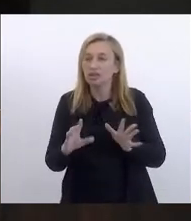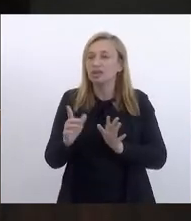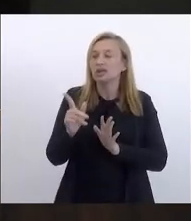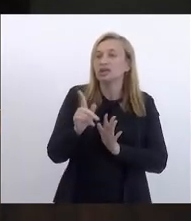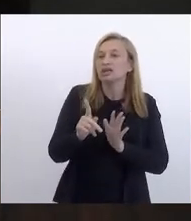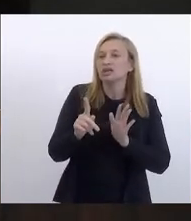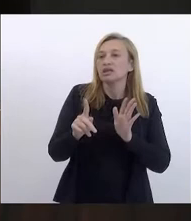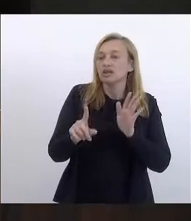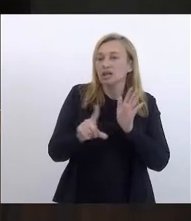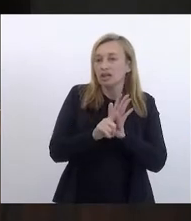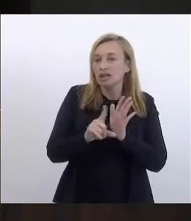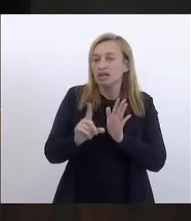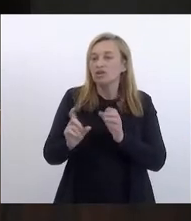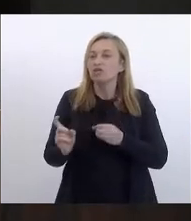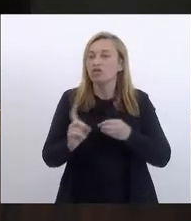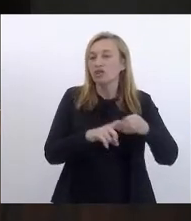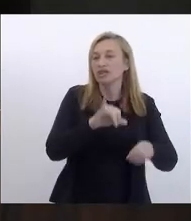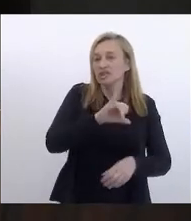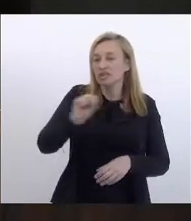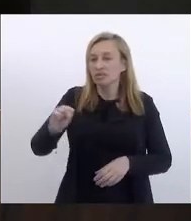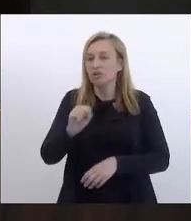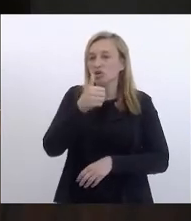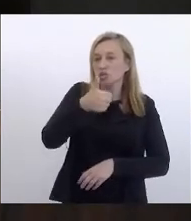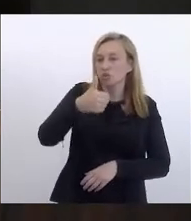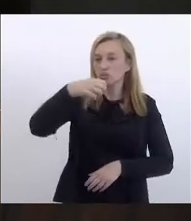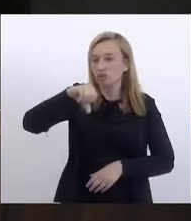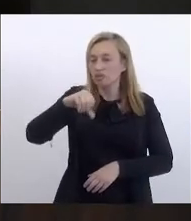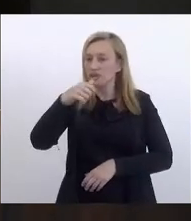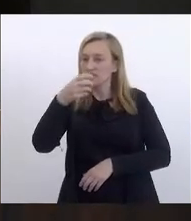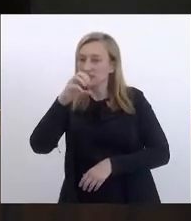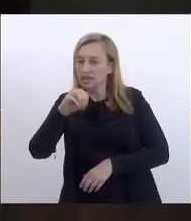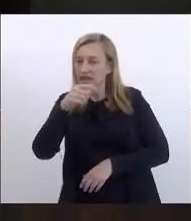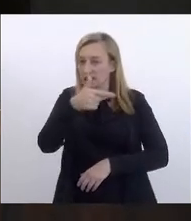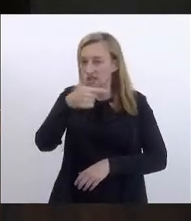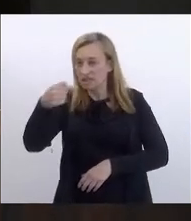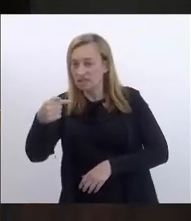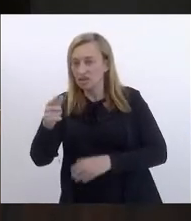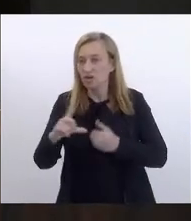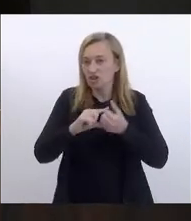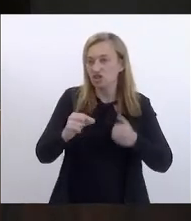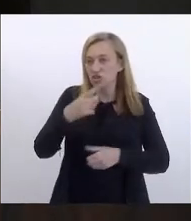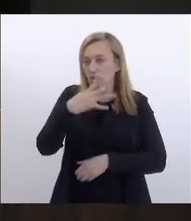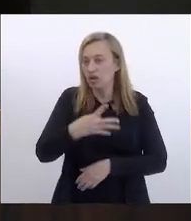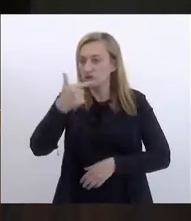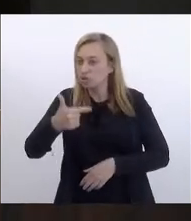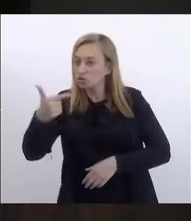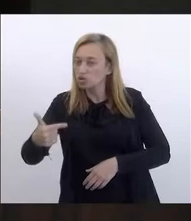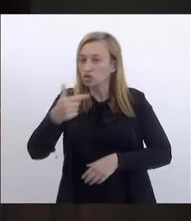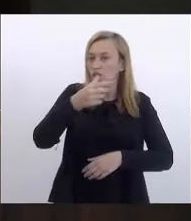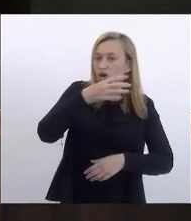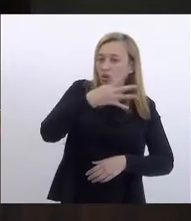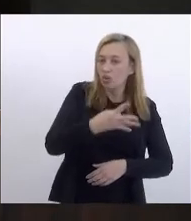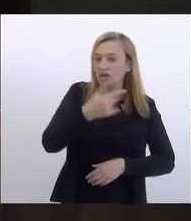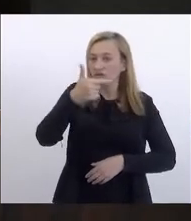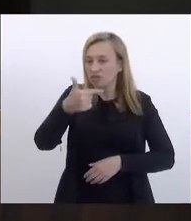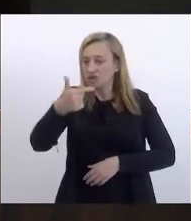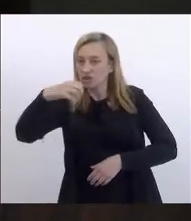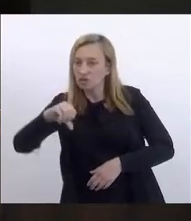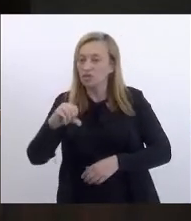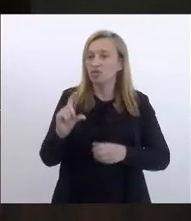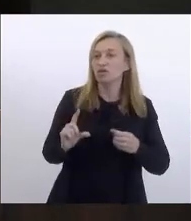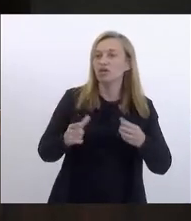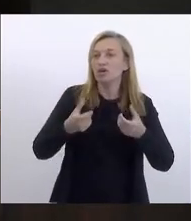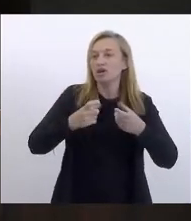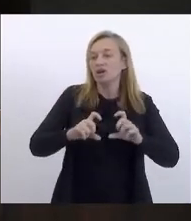décima terceira do convênio ICMS 19017 aderindo aos artigos 422 e 429 parágrafo único item